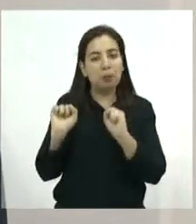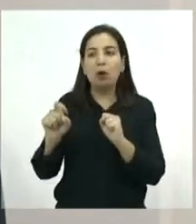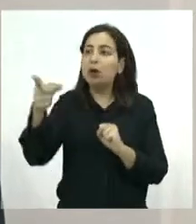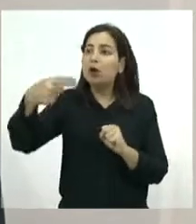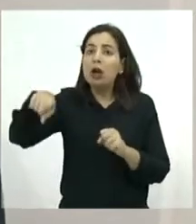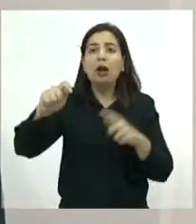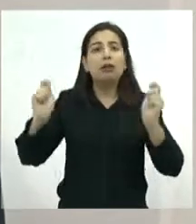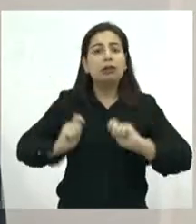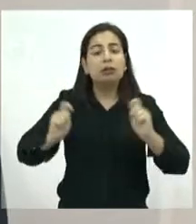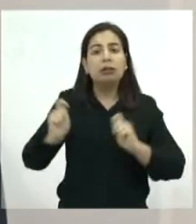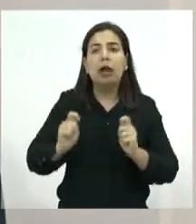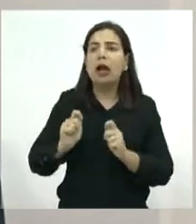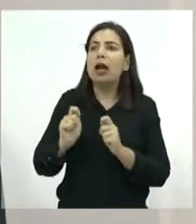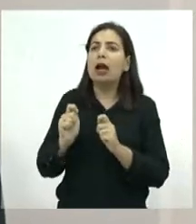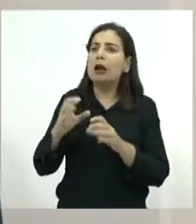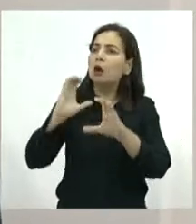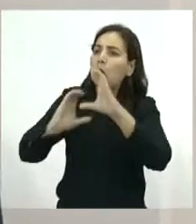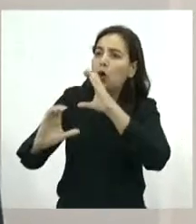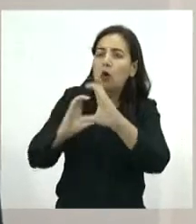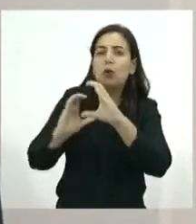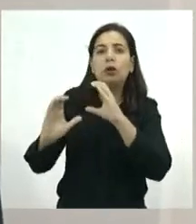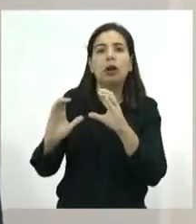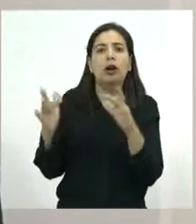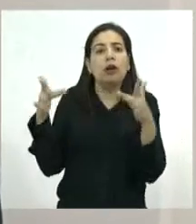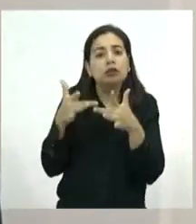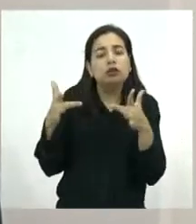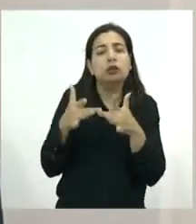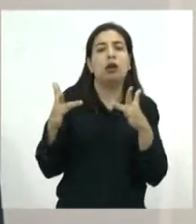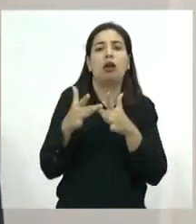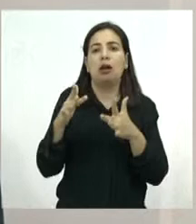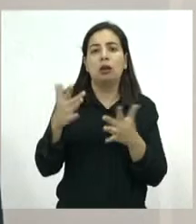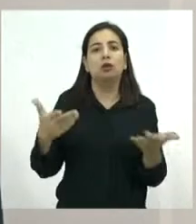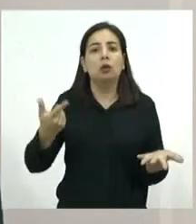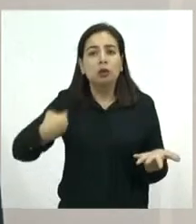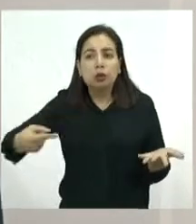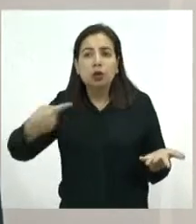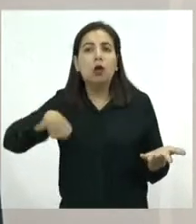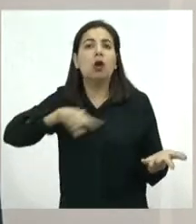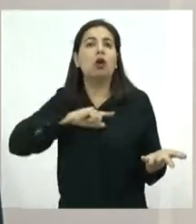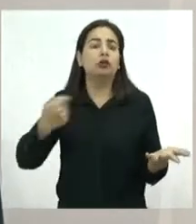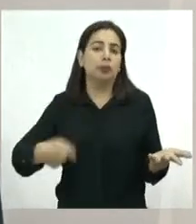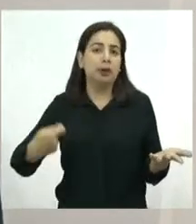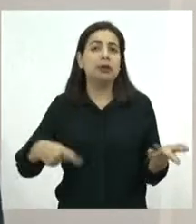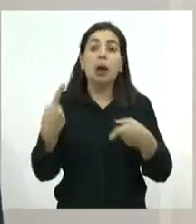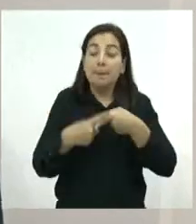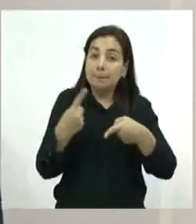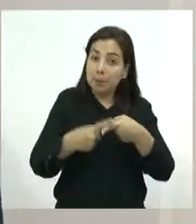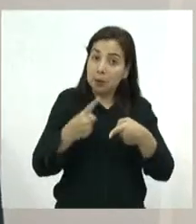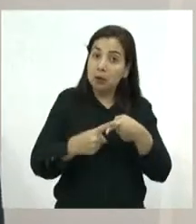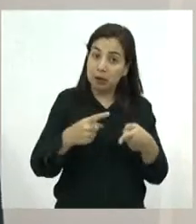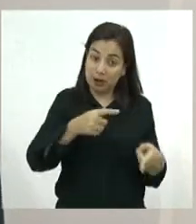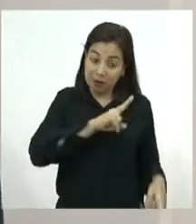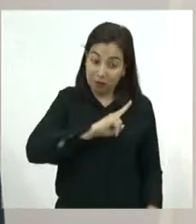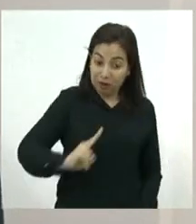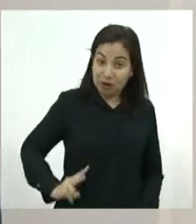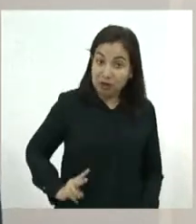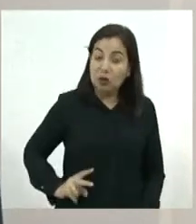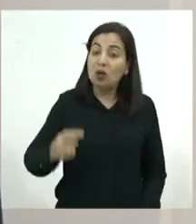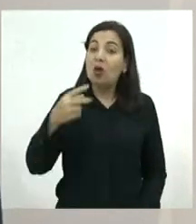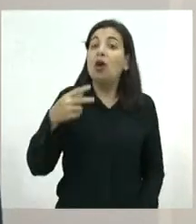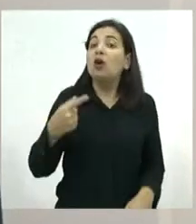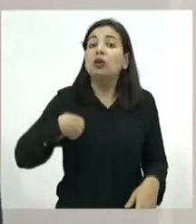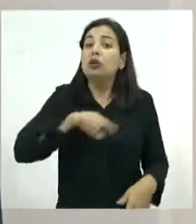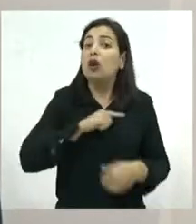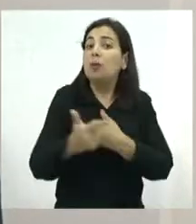pudessem se comunicar, né, diretamente com o parlamentar. Nosso papel é representar o povo de Fortaleza na